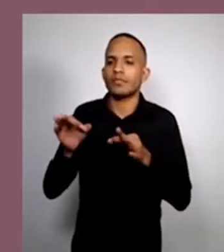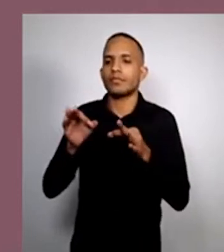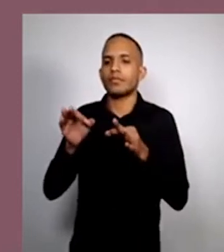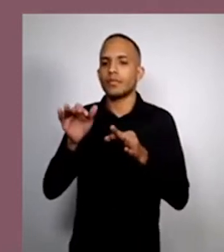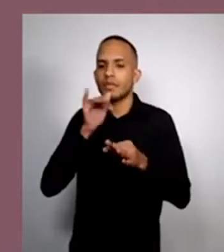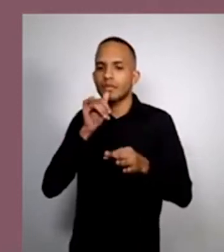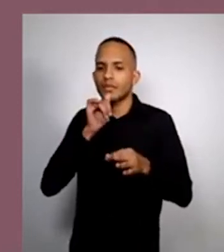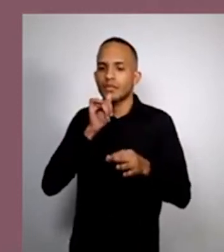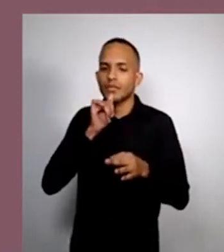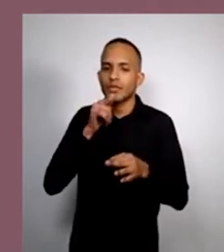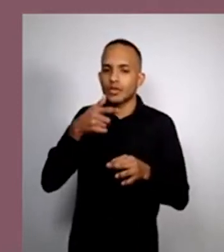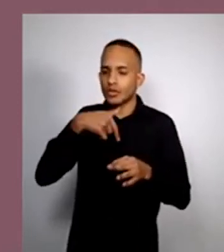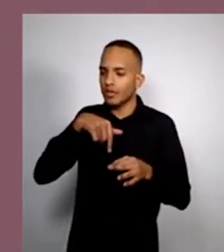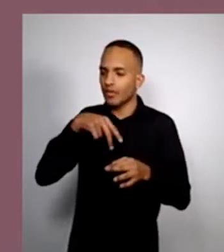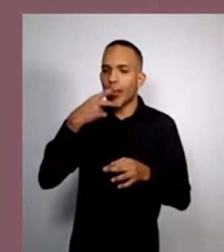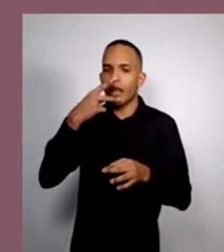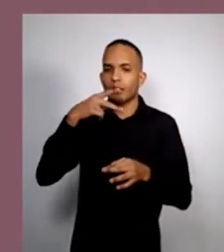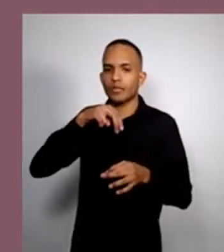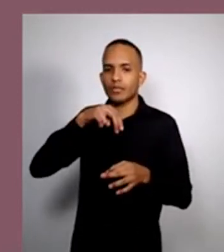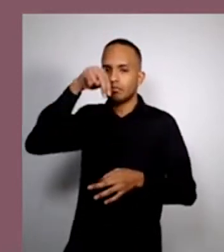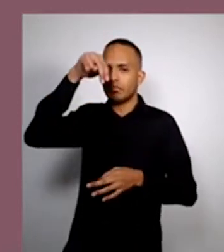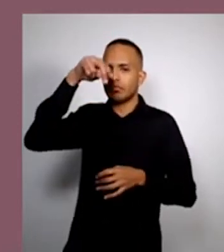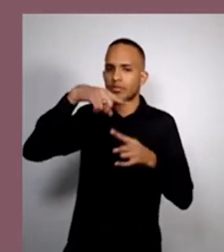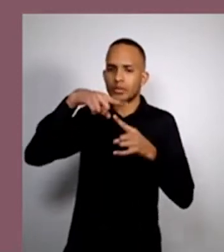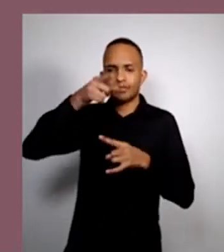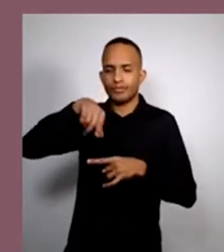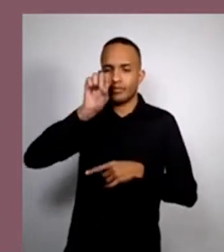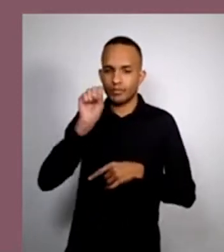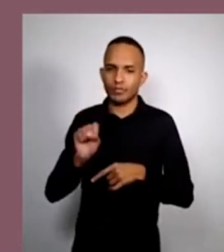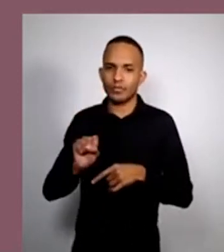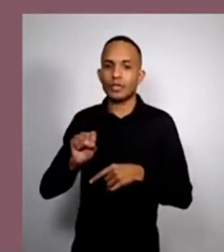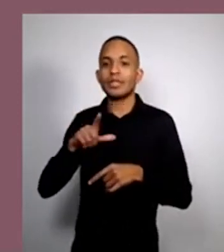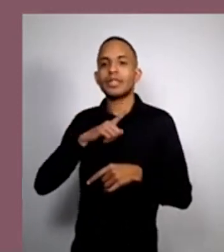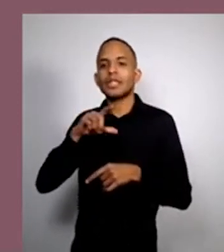nós estamos no sul, que há um sul